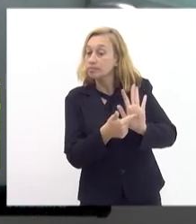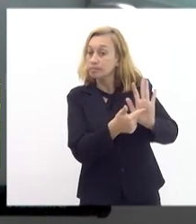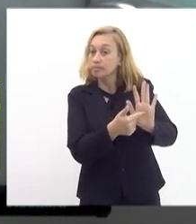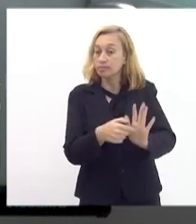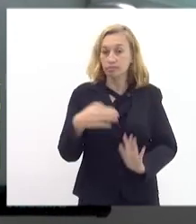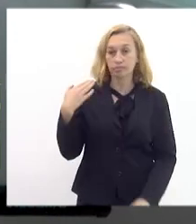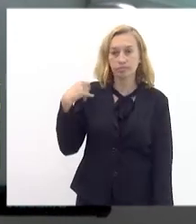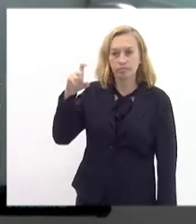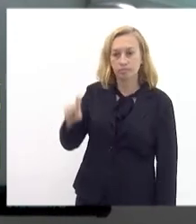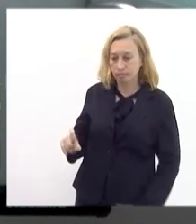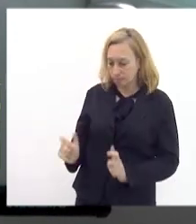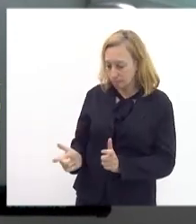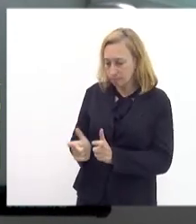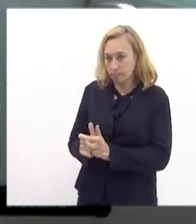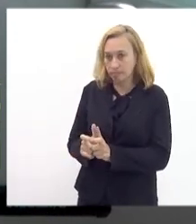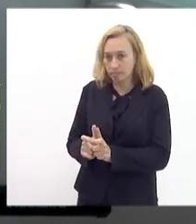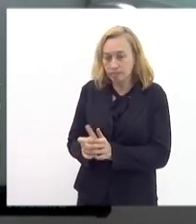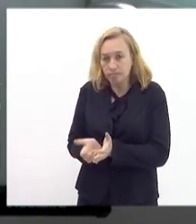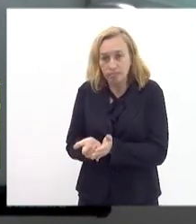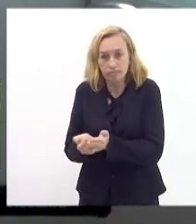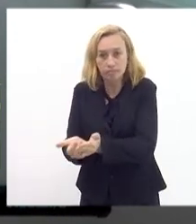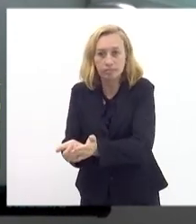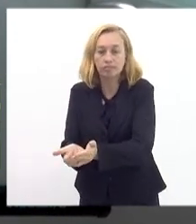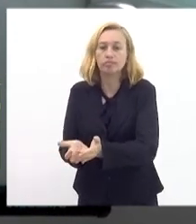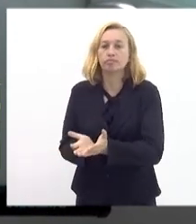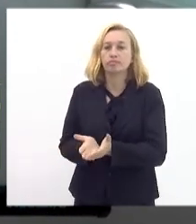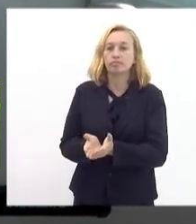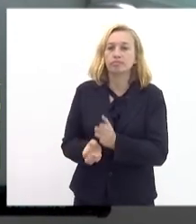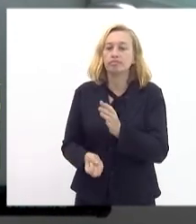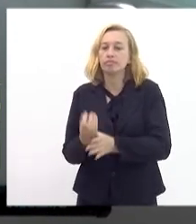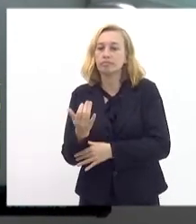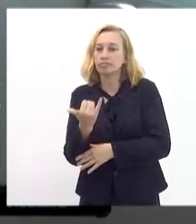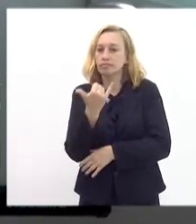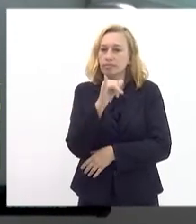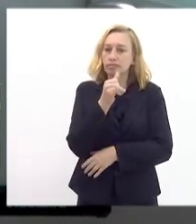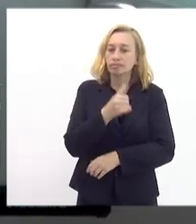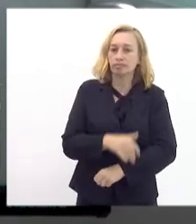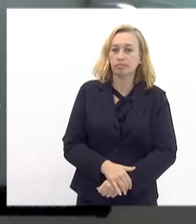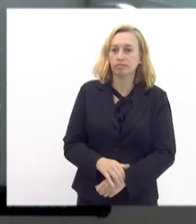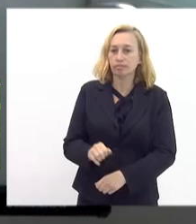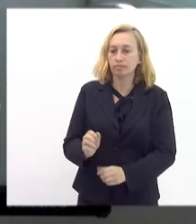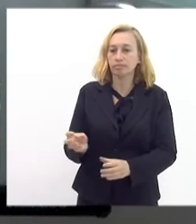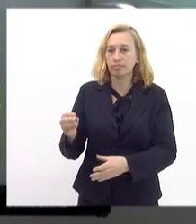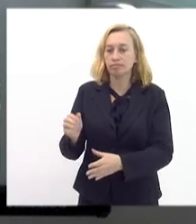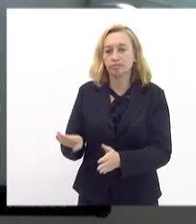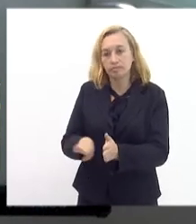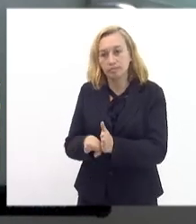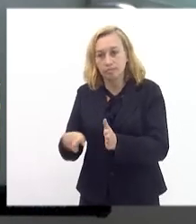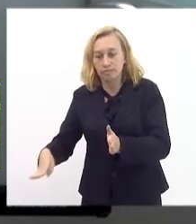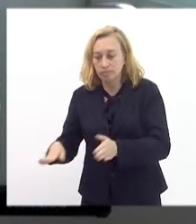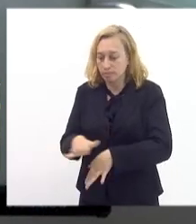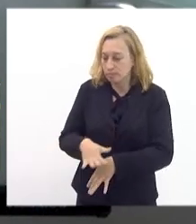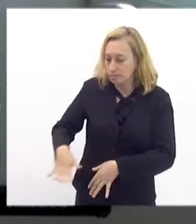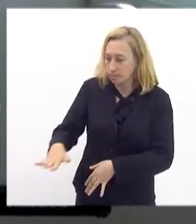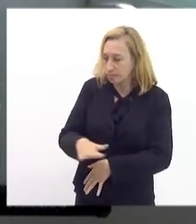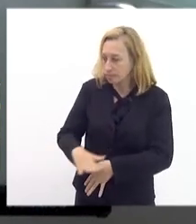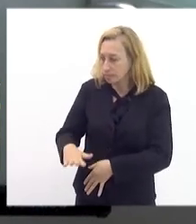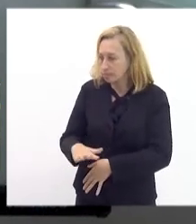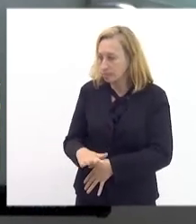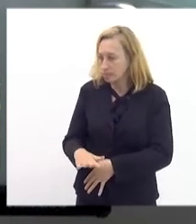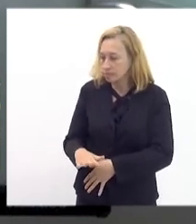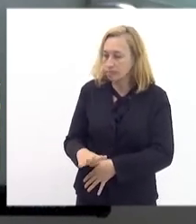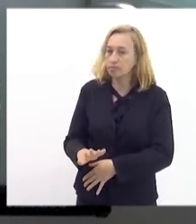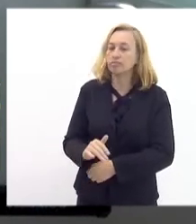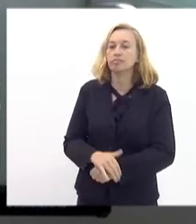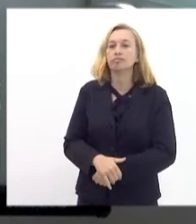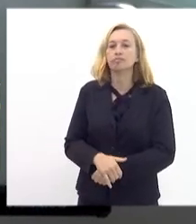esquerda a pequena é um navio de geração de energia está que está no mar uma área equivalente por uma geração